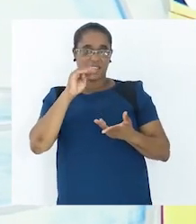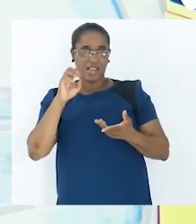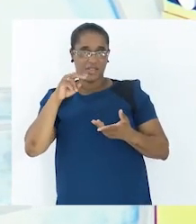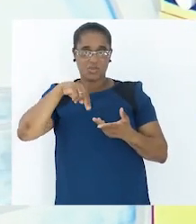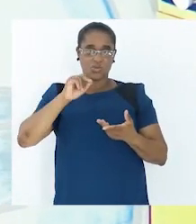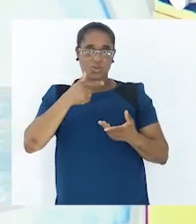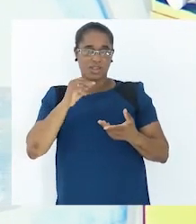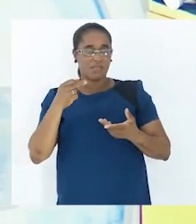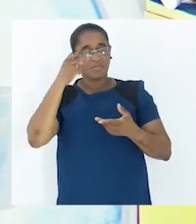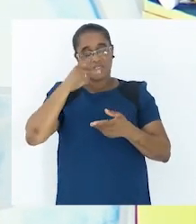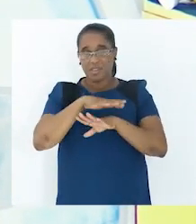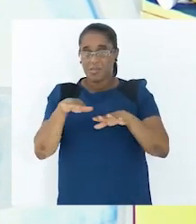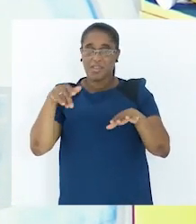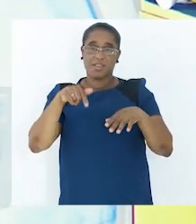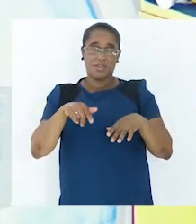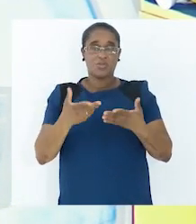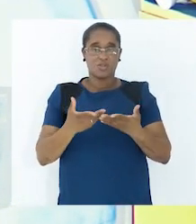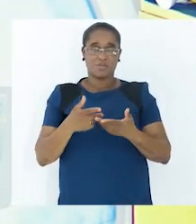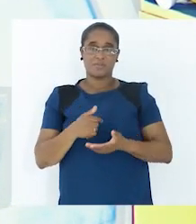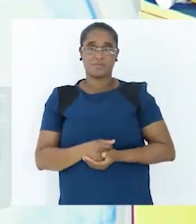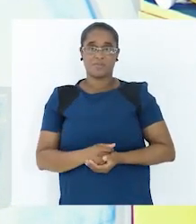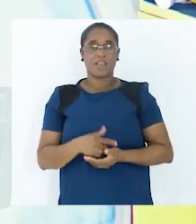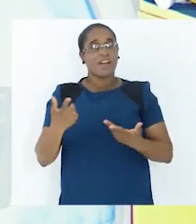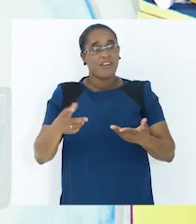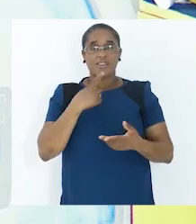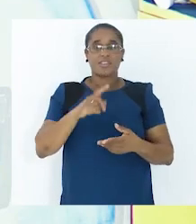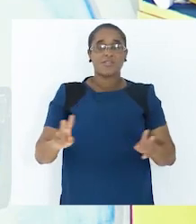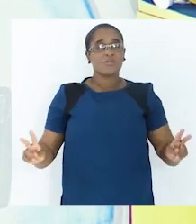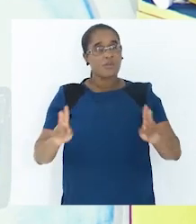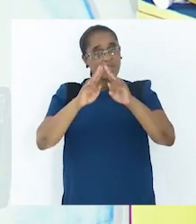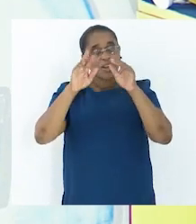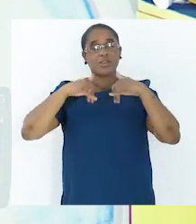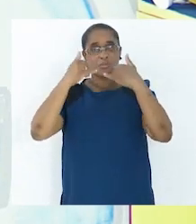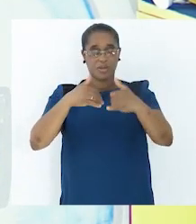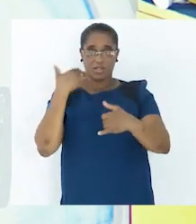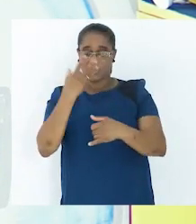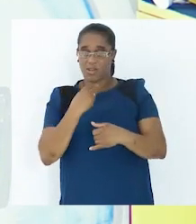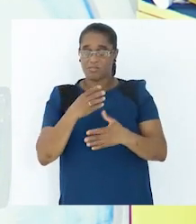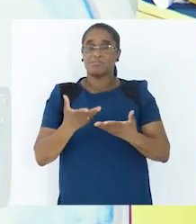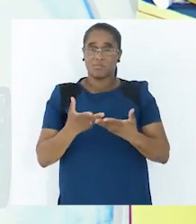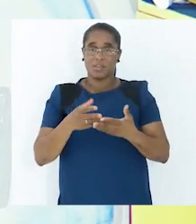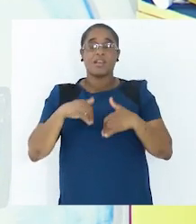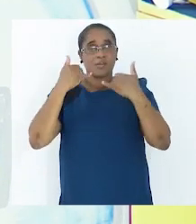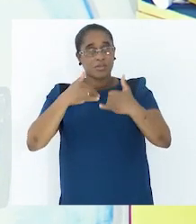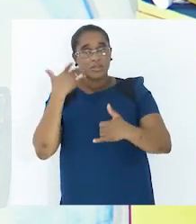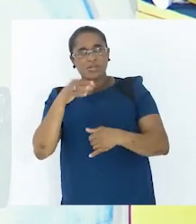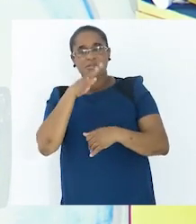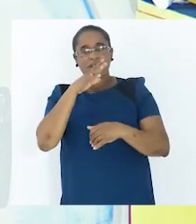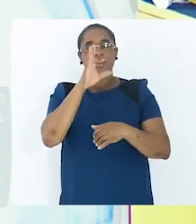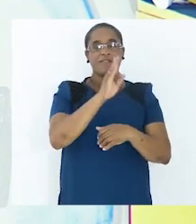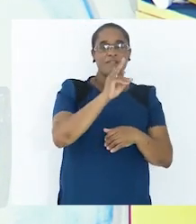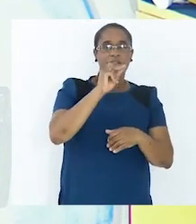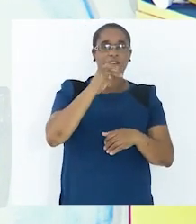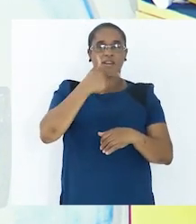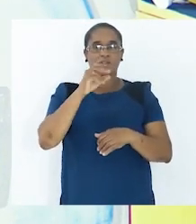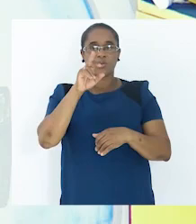portanto, ficamos por aqui hoje. Contamos nos encontrar na próxima aula. Não perca, na próxima aula vamos falar de fatorização de polinómios, que